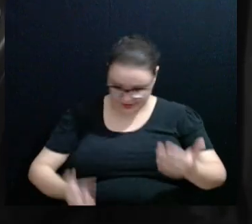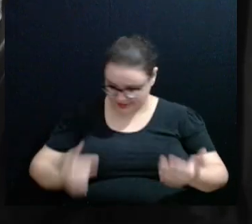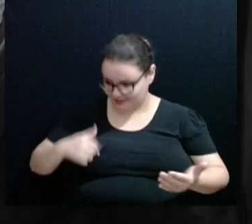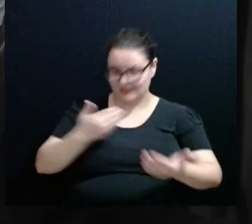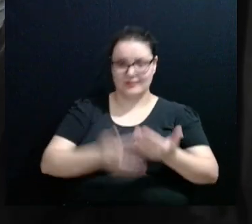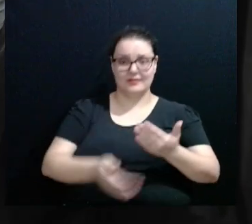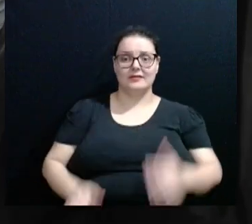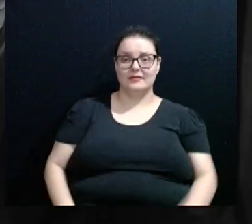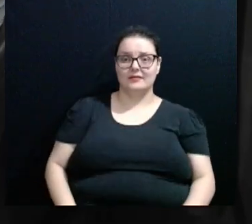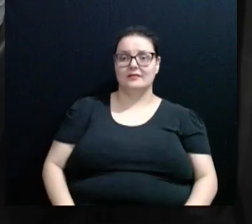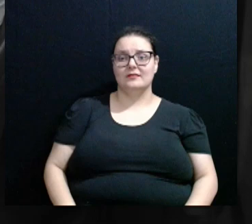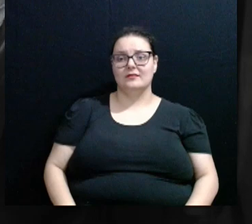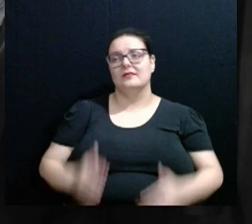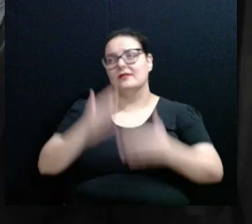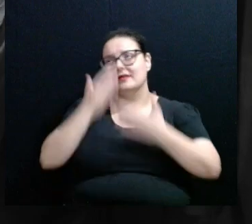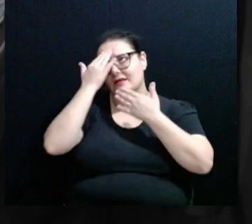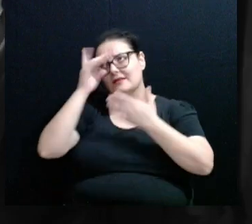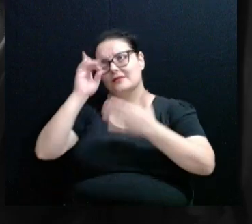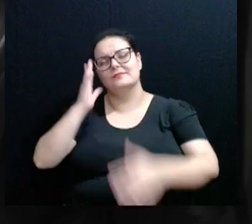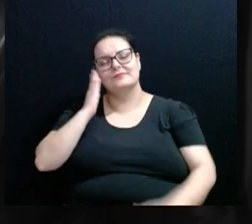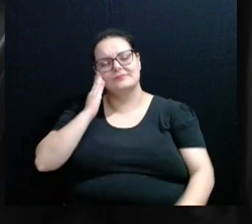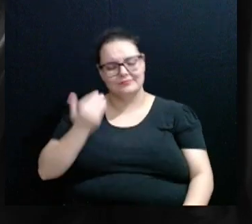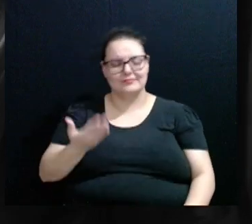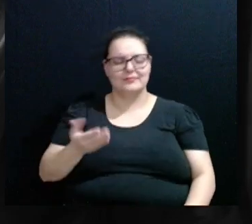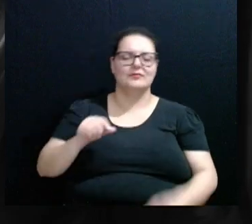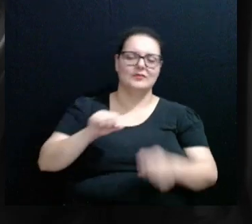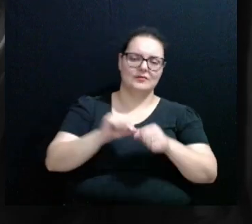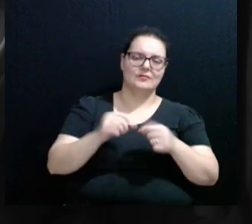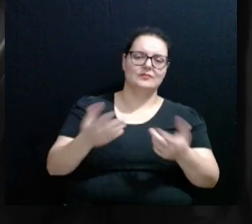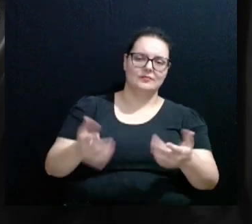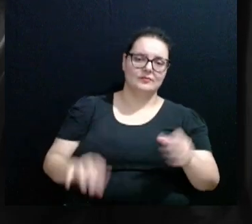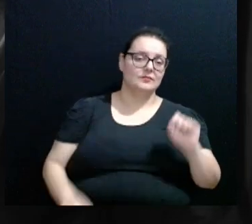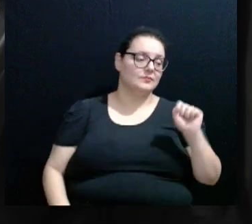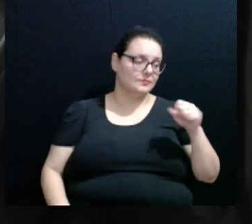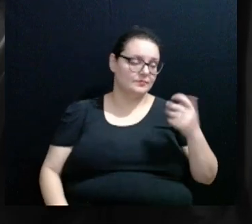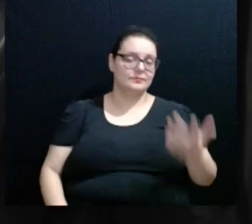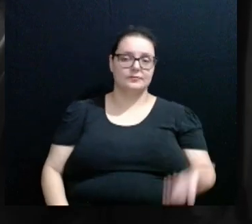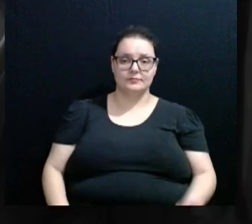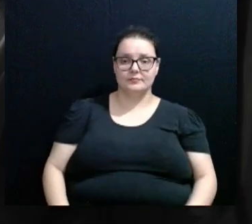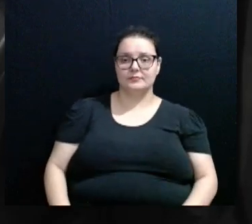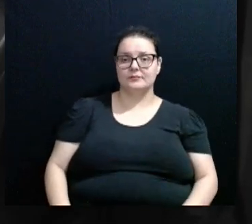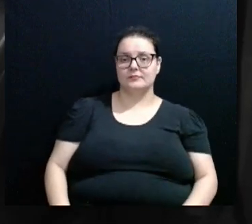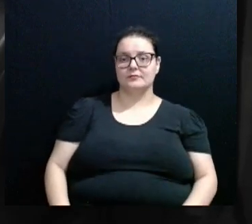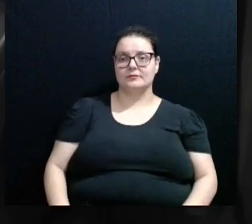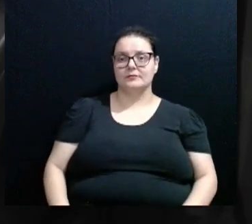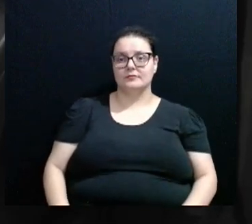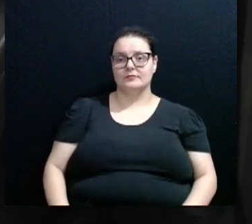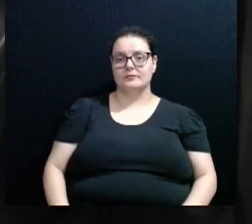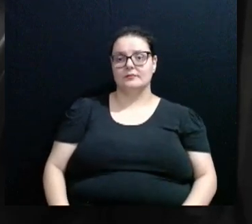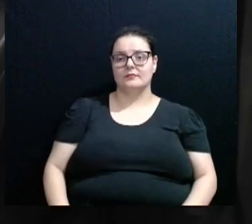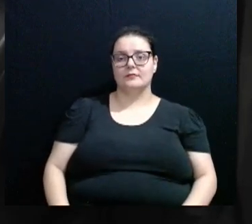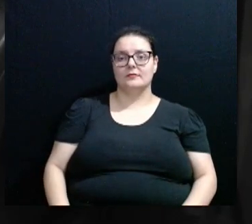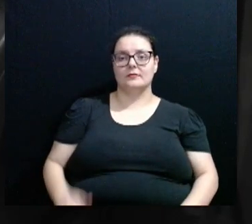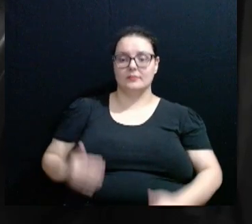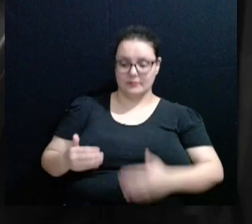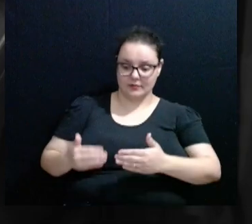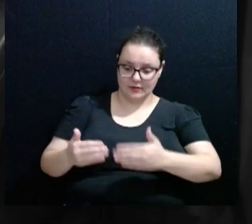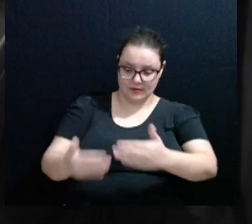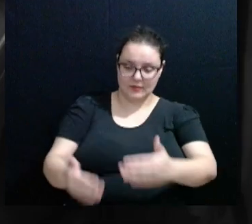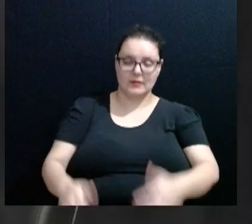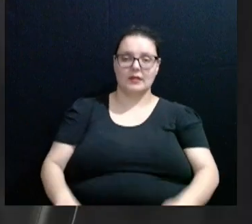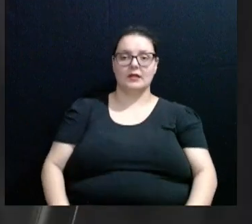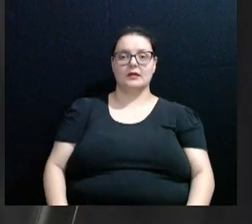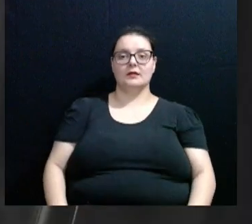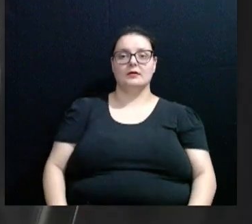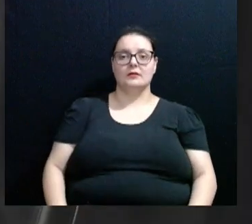depois eu falei, não, graças a Deus, Deus sabe o que faz. Sim. E para mim, assim, eu acho que durante todo esse processo, assim, foi um